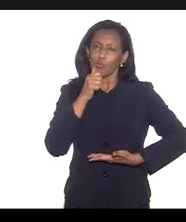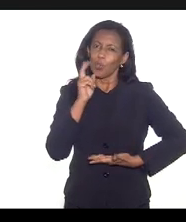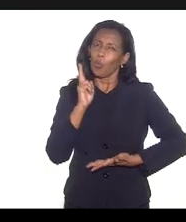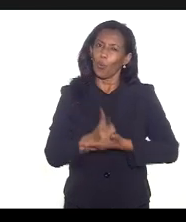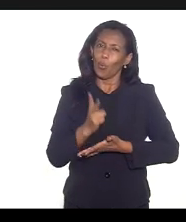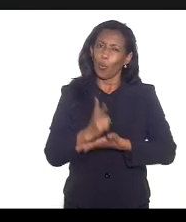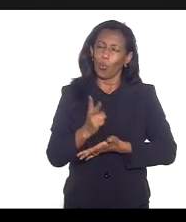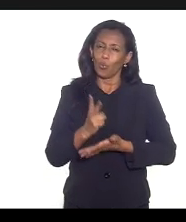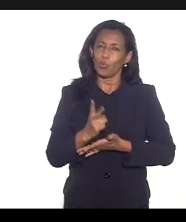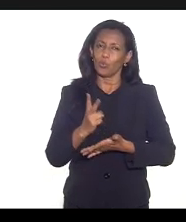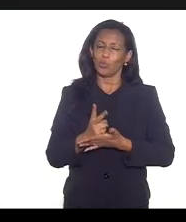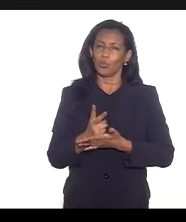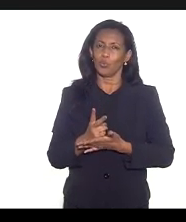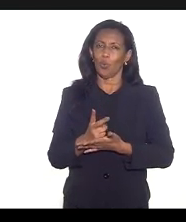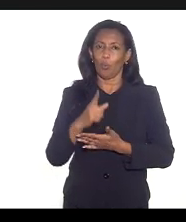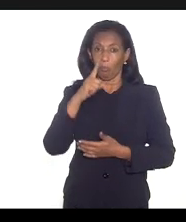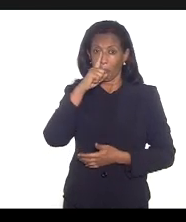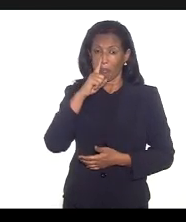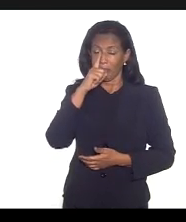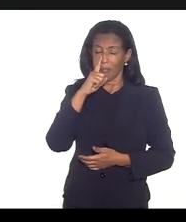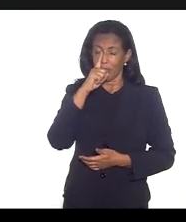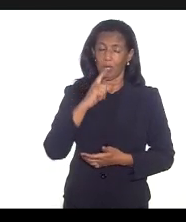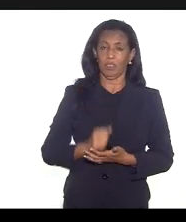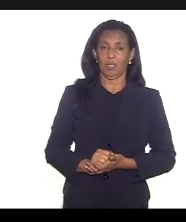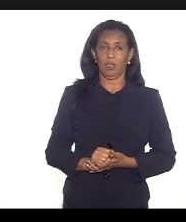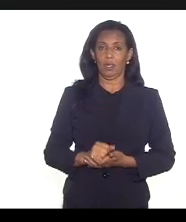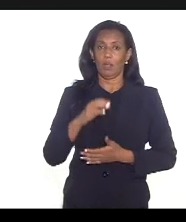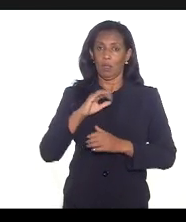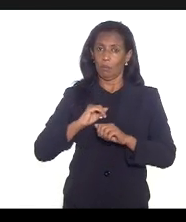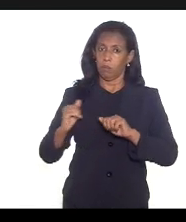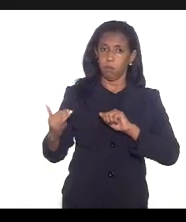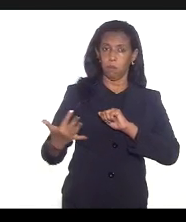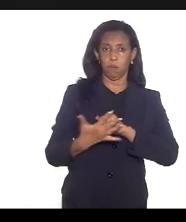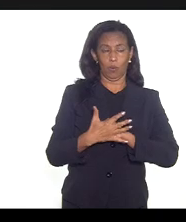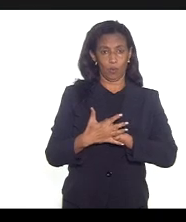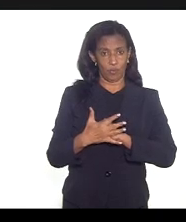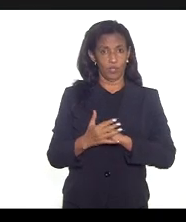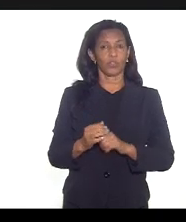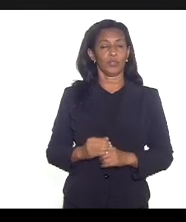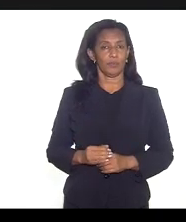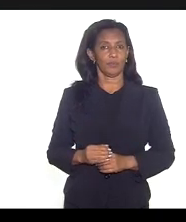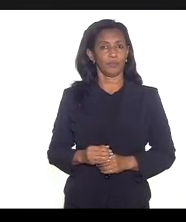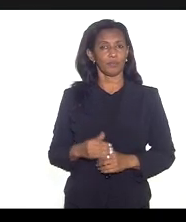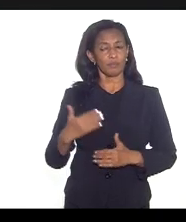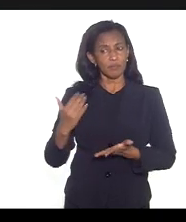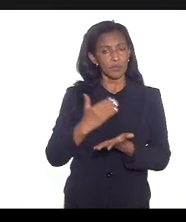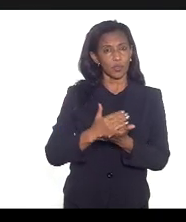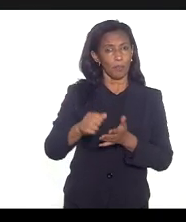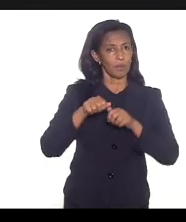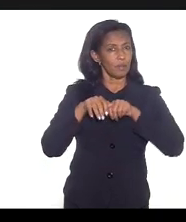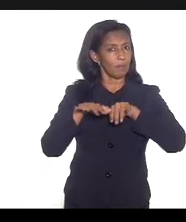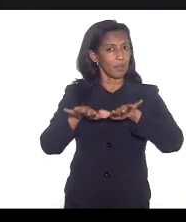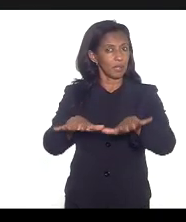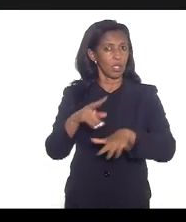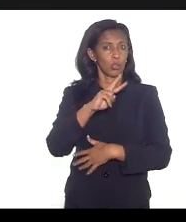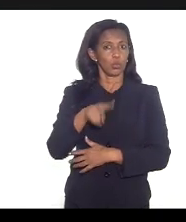continuam correndo um risco elevado para a cor verde 19 né E desde o começo da